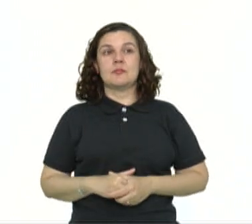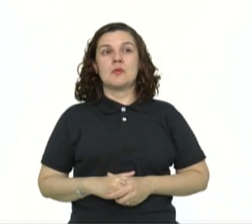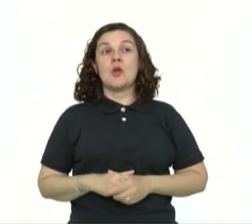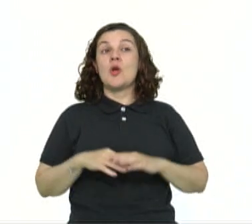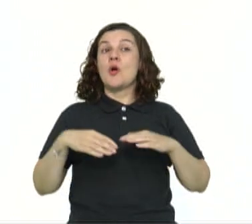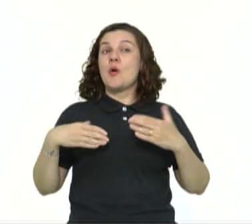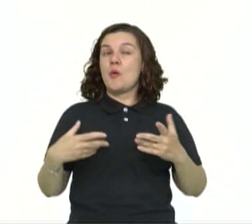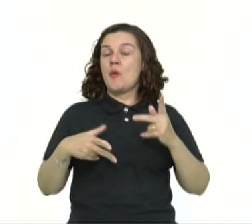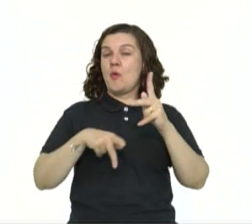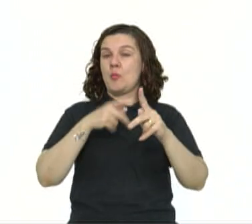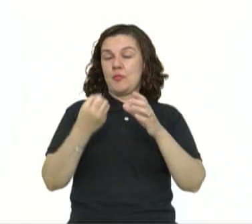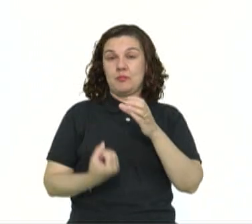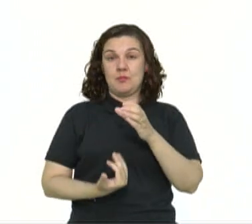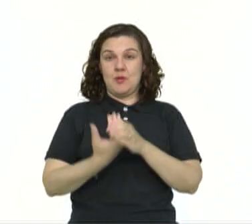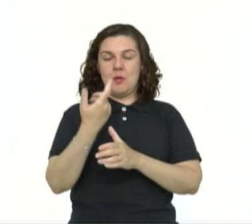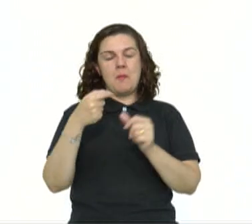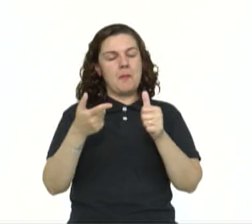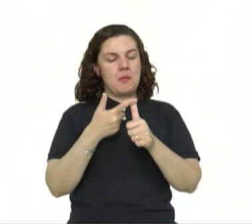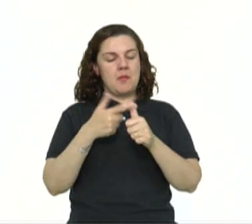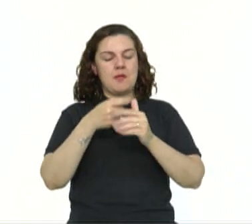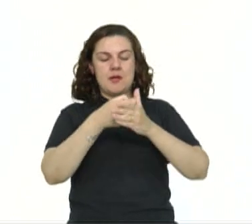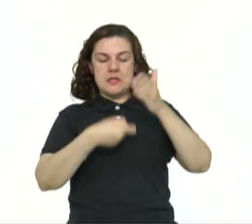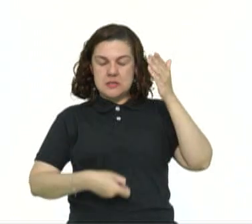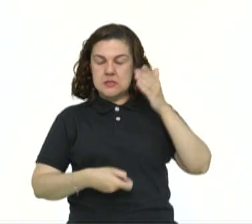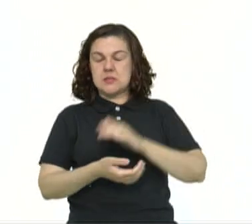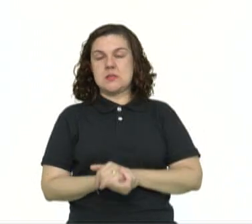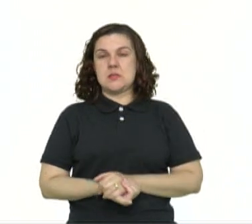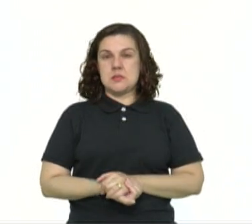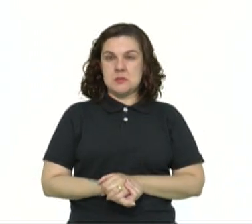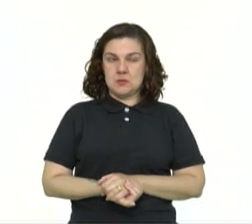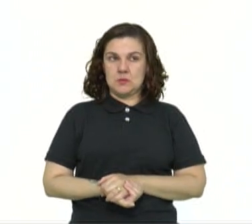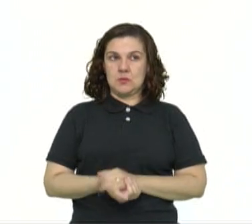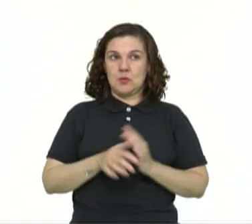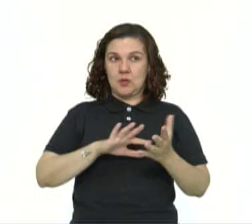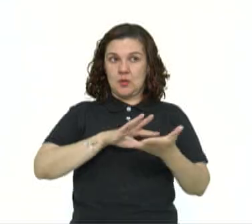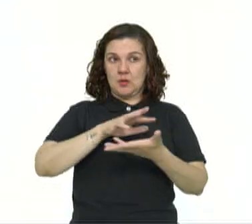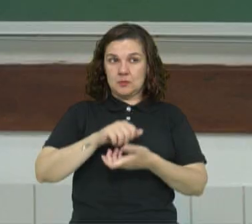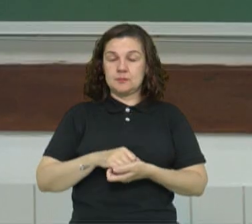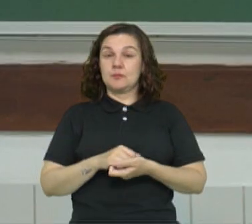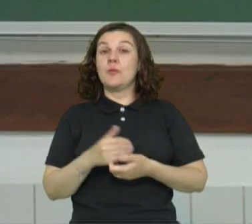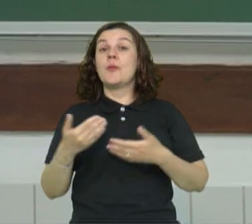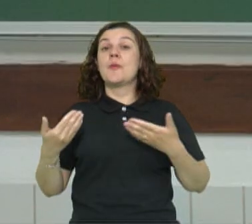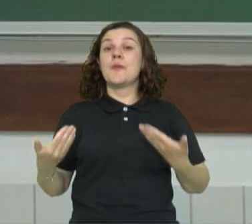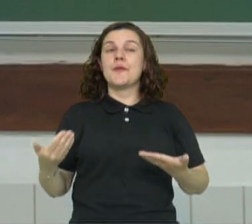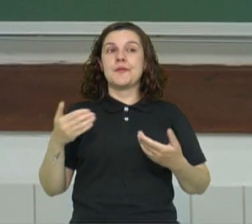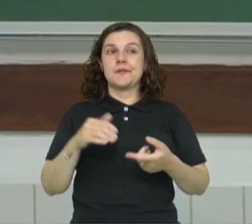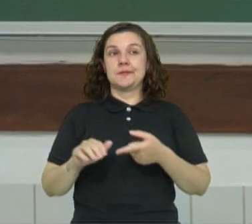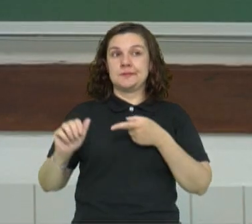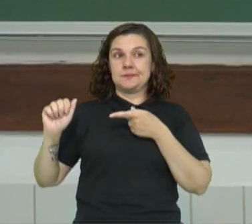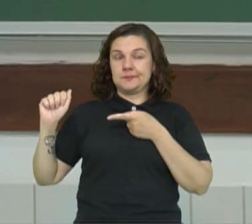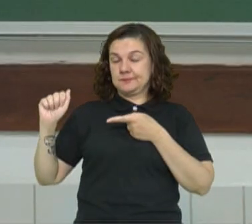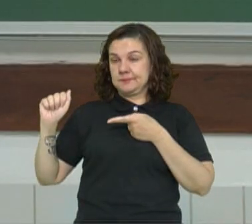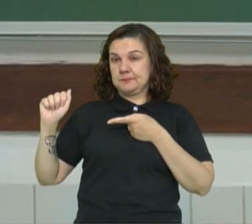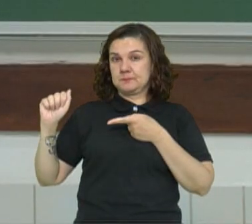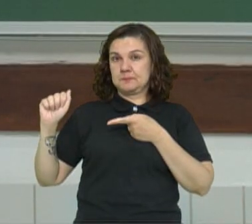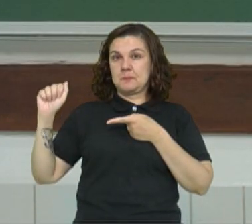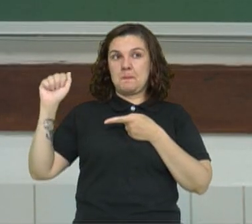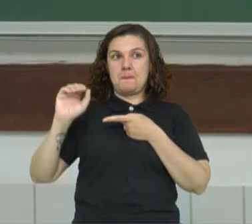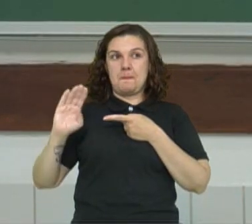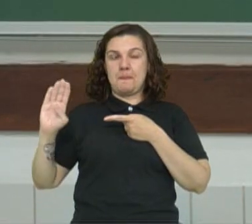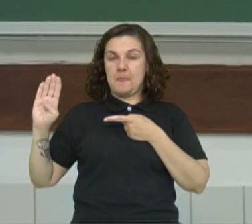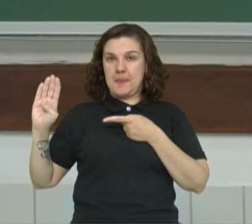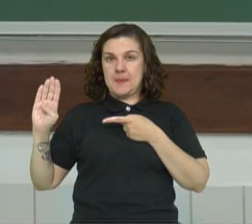Qual o povo a criar um código de escrita considerado o primeiro do mundo ocidental? Vocês têm A.